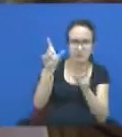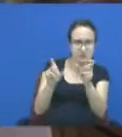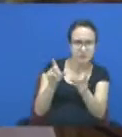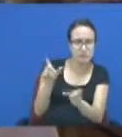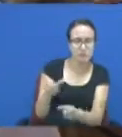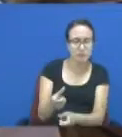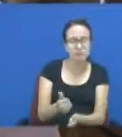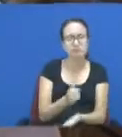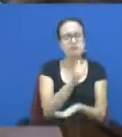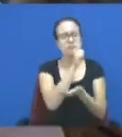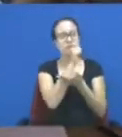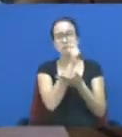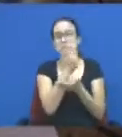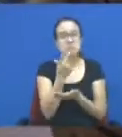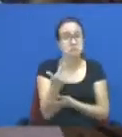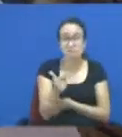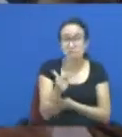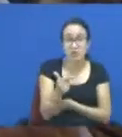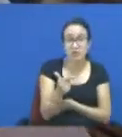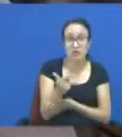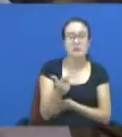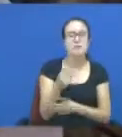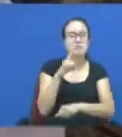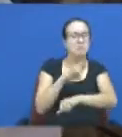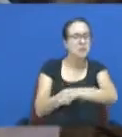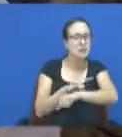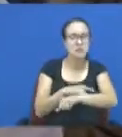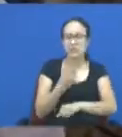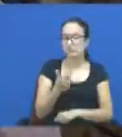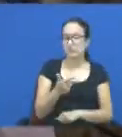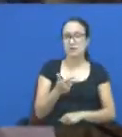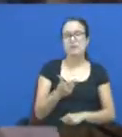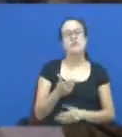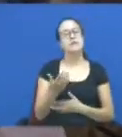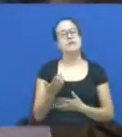que não tem. Banheiro, enfim. Então, são algumas